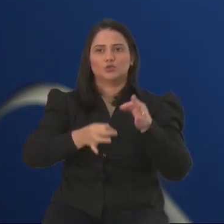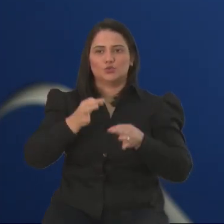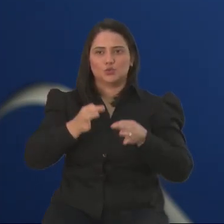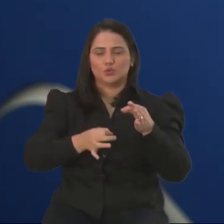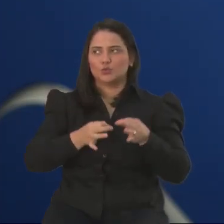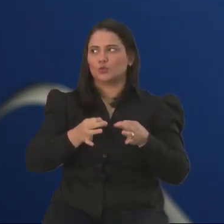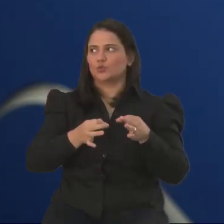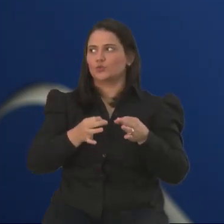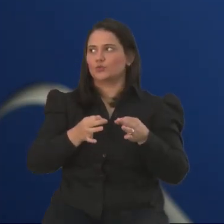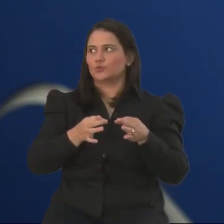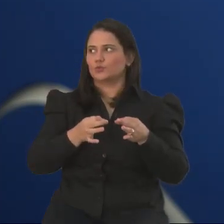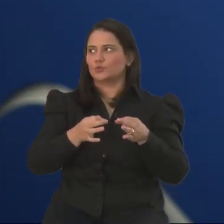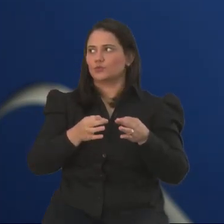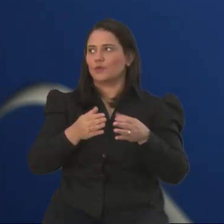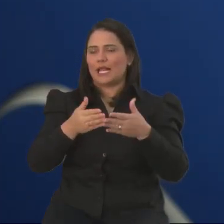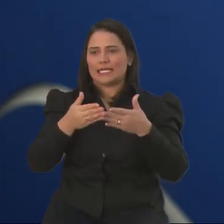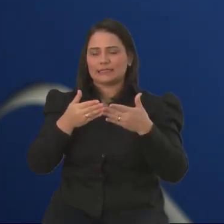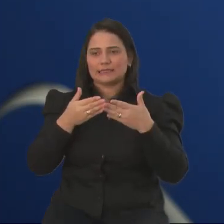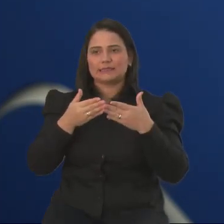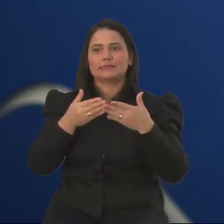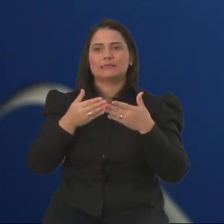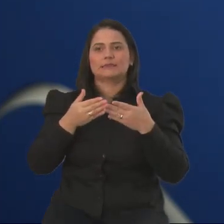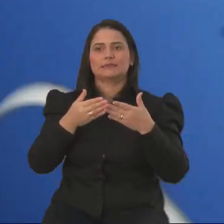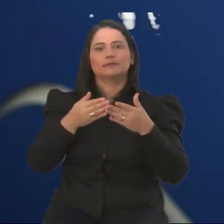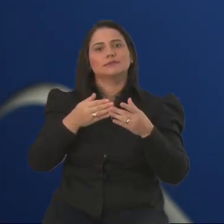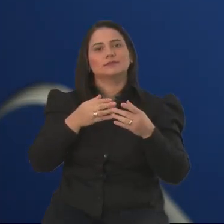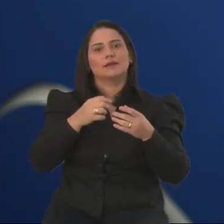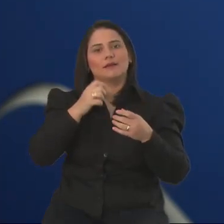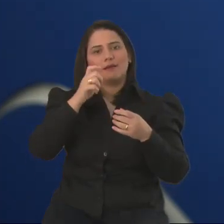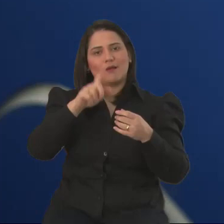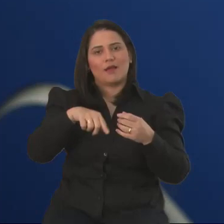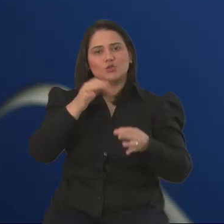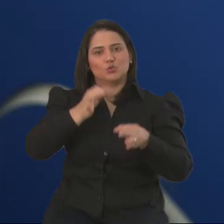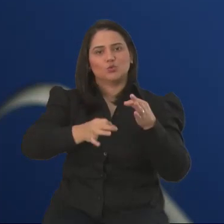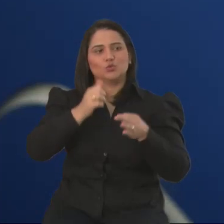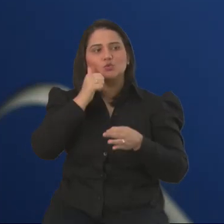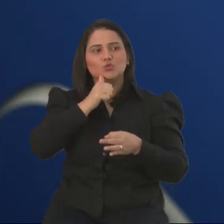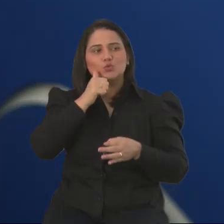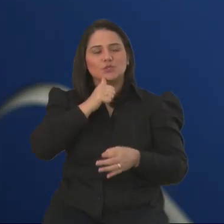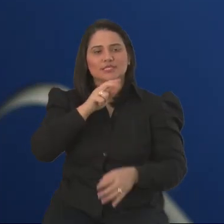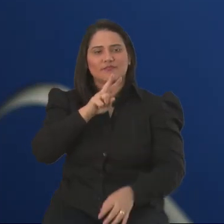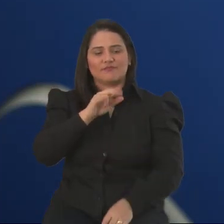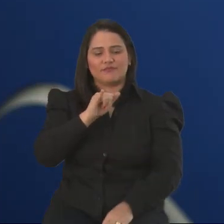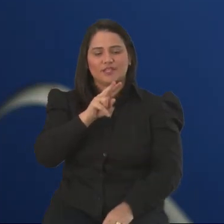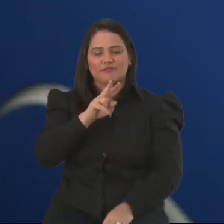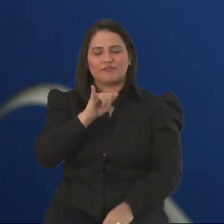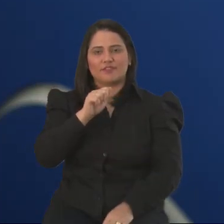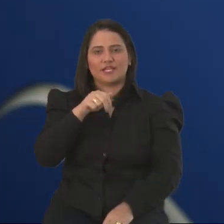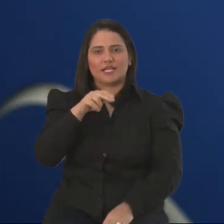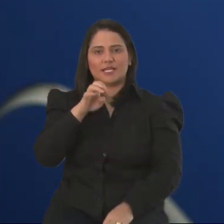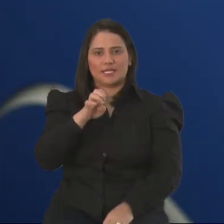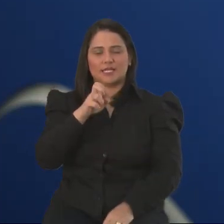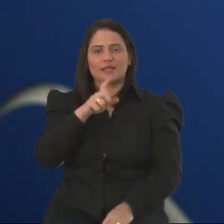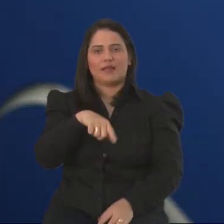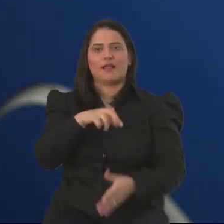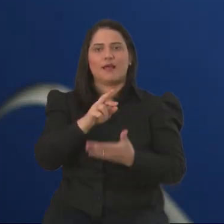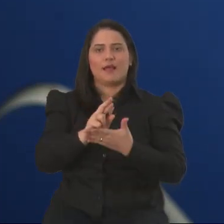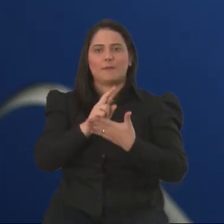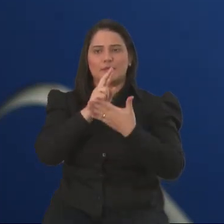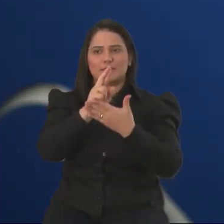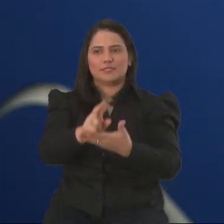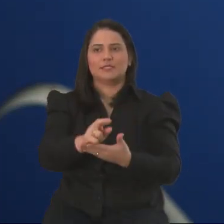para fazê-lo em nome da juíza Viviane de Freitas, aqui representando a presidência da AMATRA, Associação